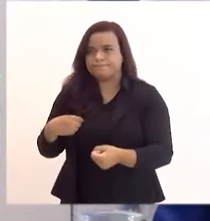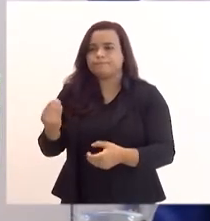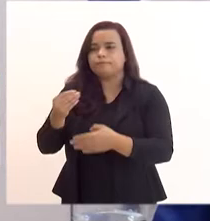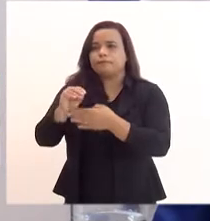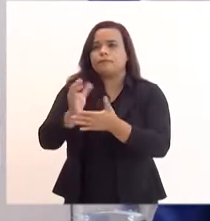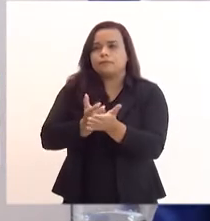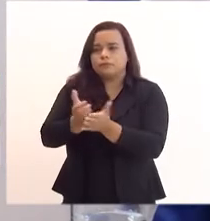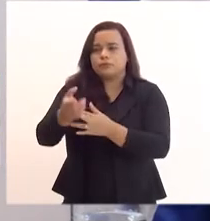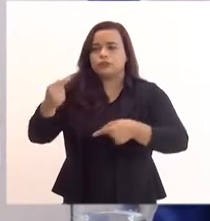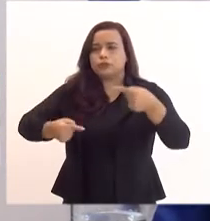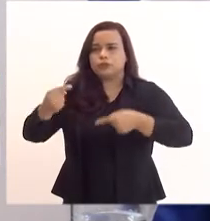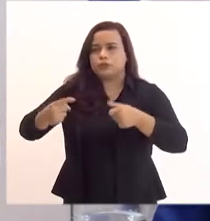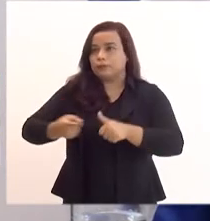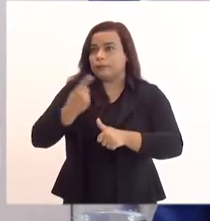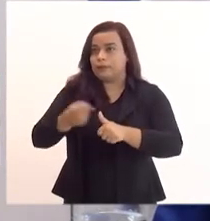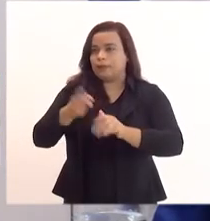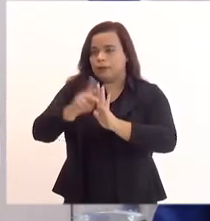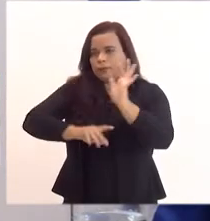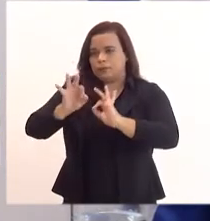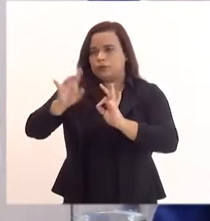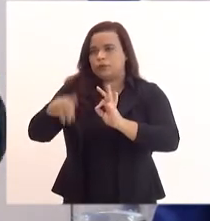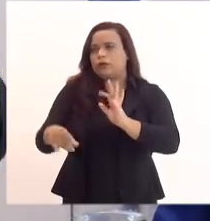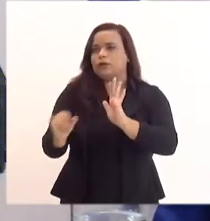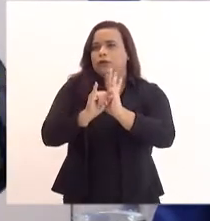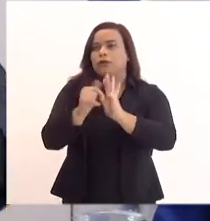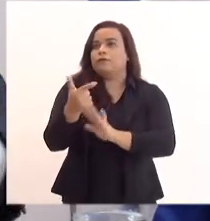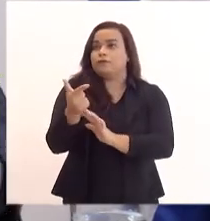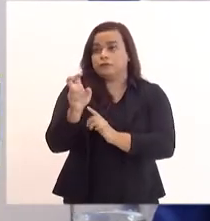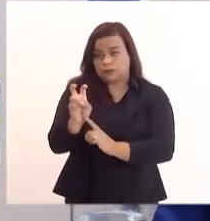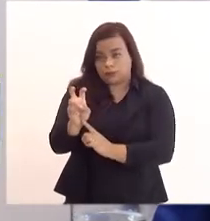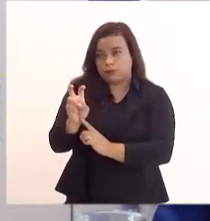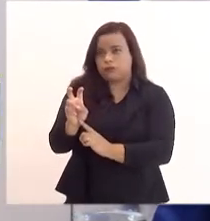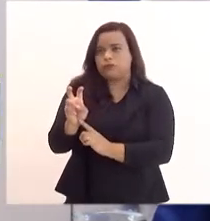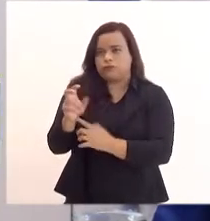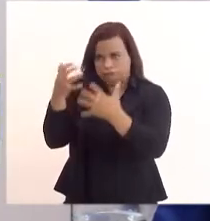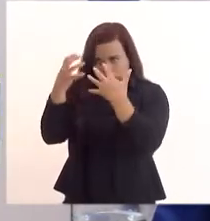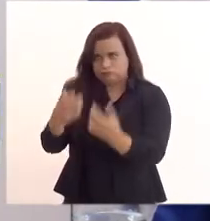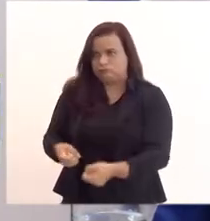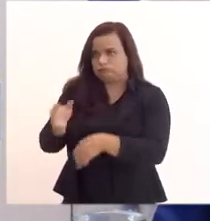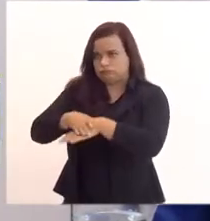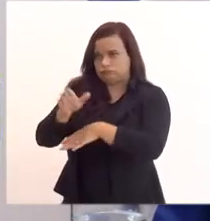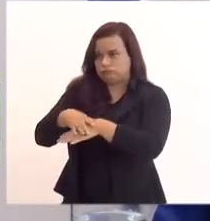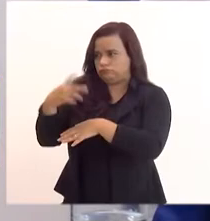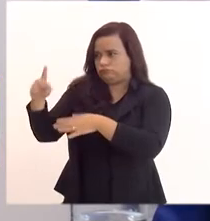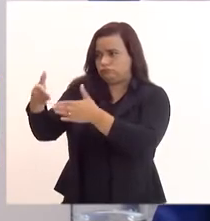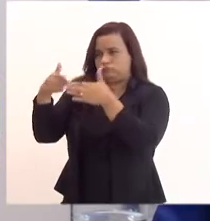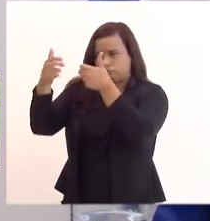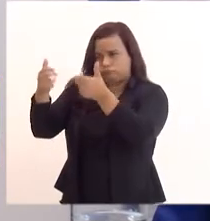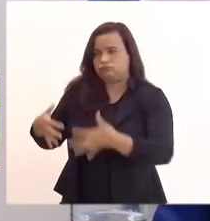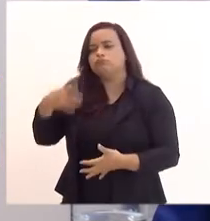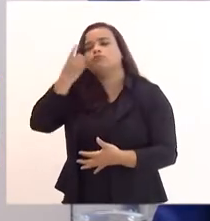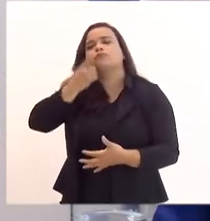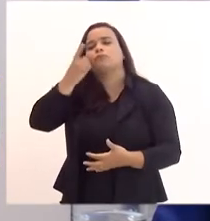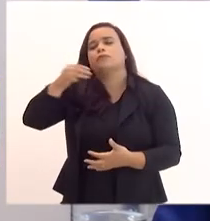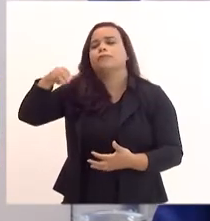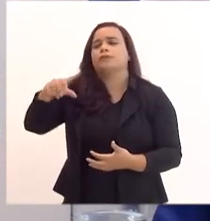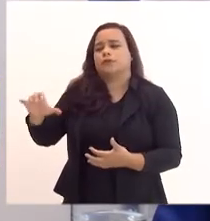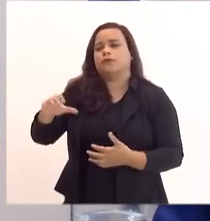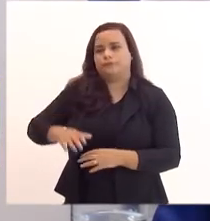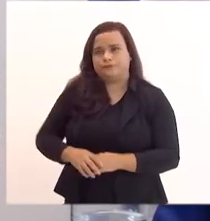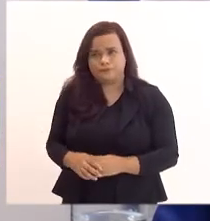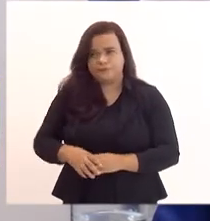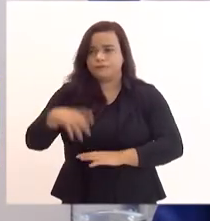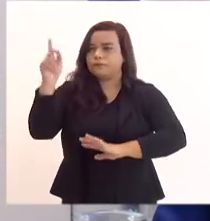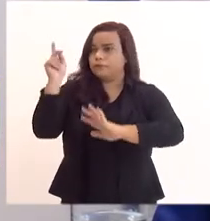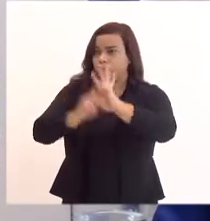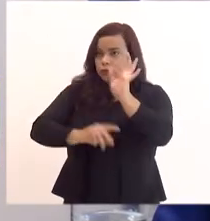o primeiro projeto da pauta é o item 25, acolhendo aqui a questão de ordem do deputado Carlos Mink.